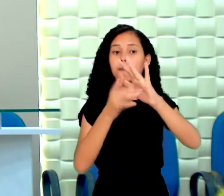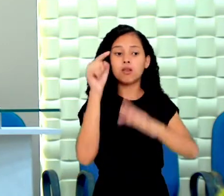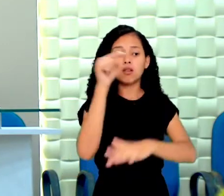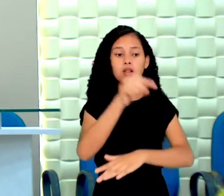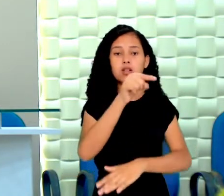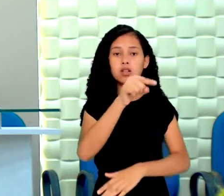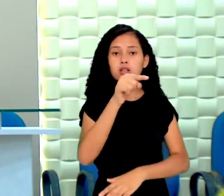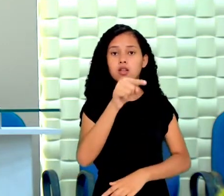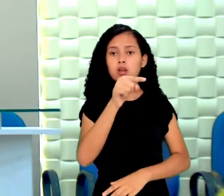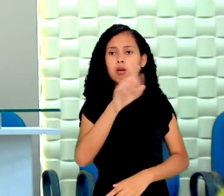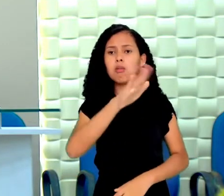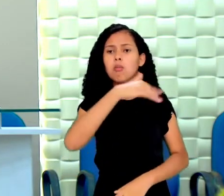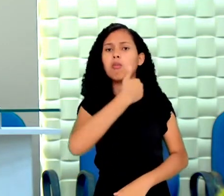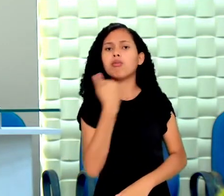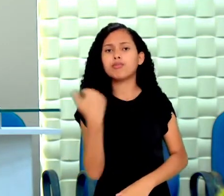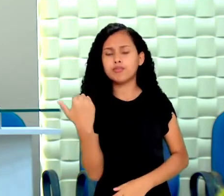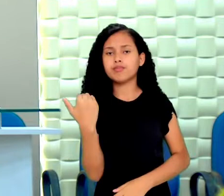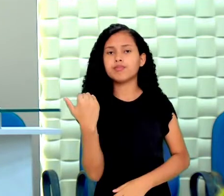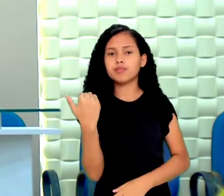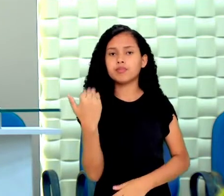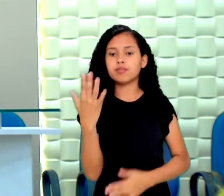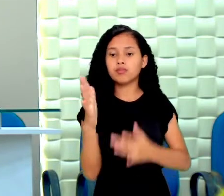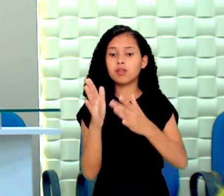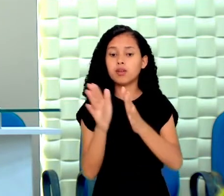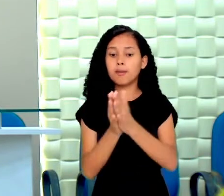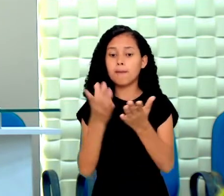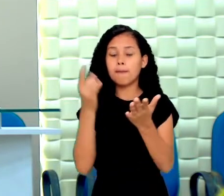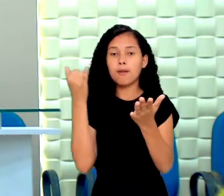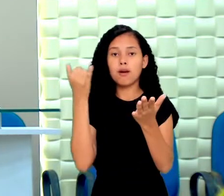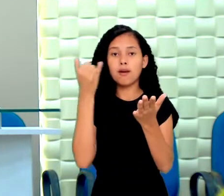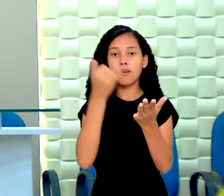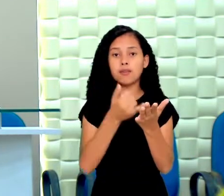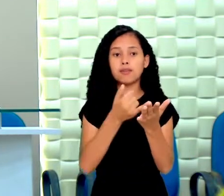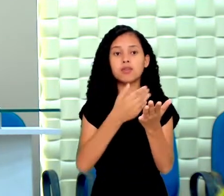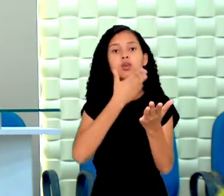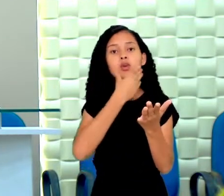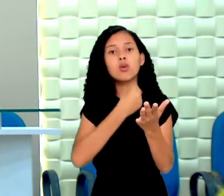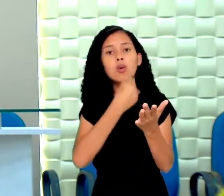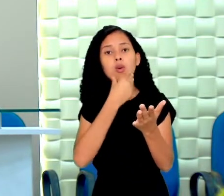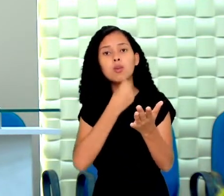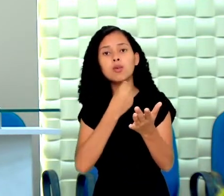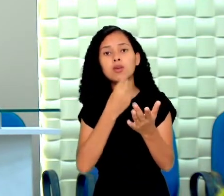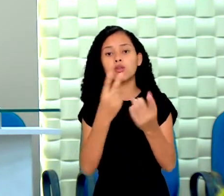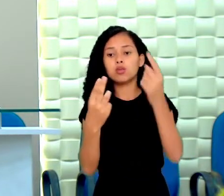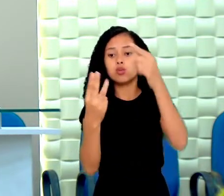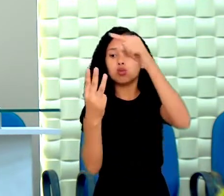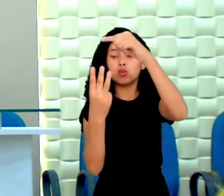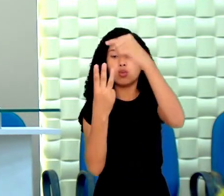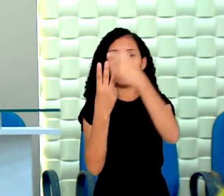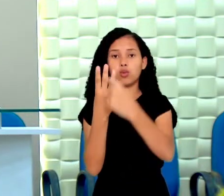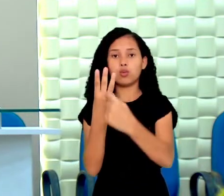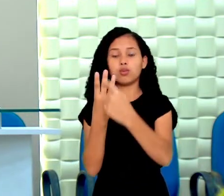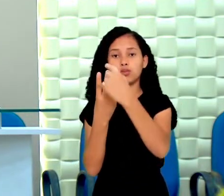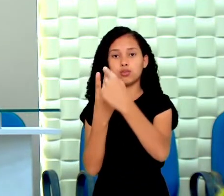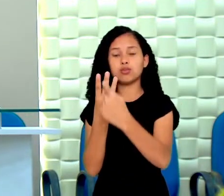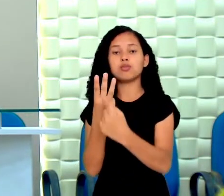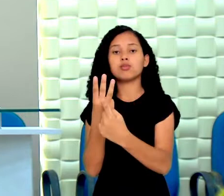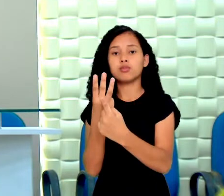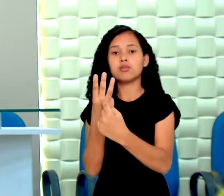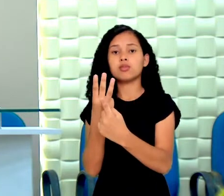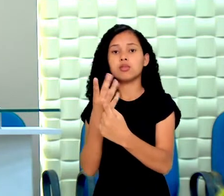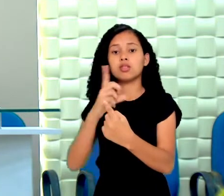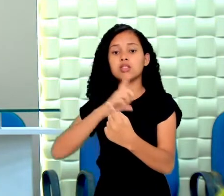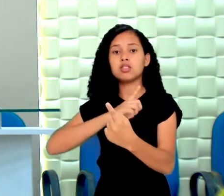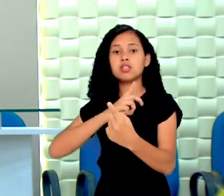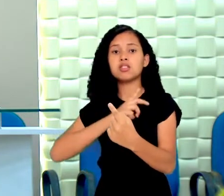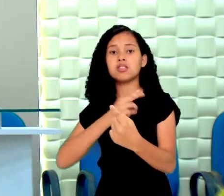crucificado. A palavra de Deus diz que ele é o homem do meio. Tem um